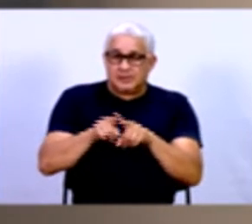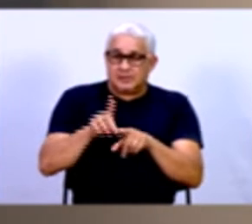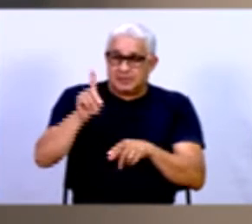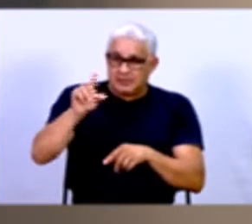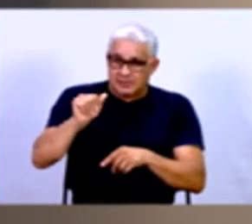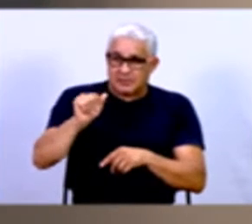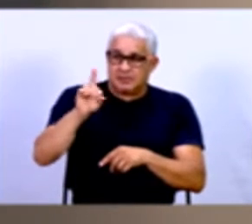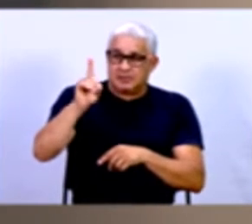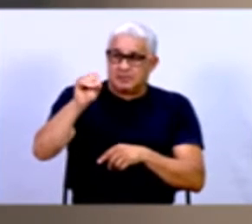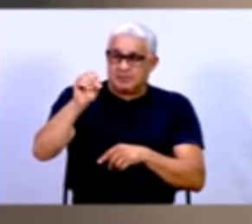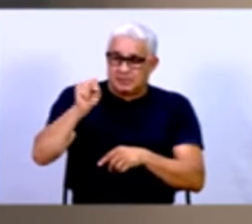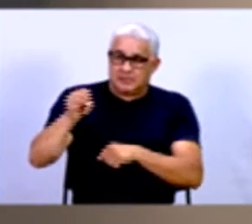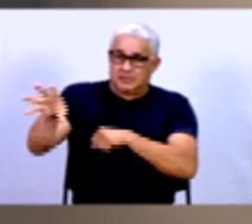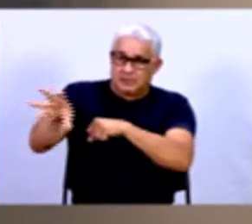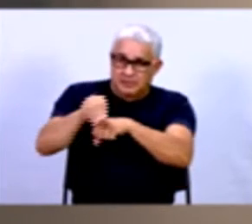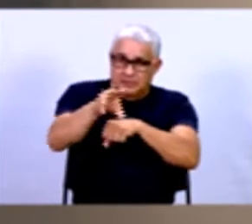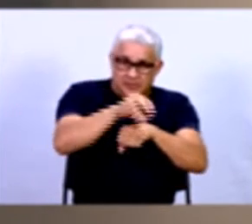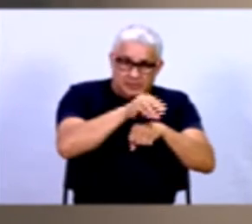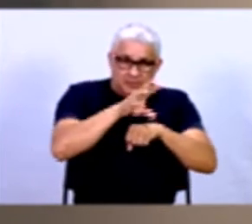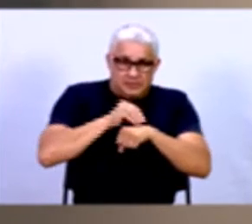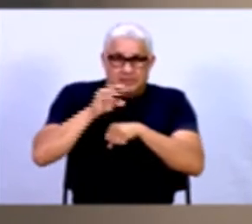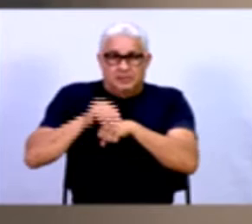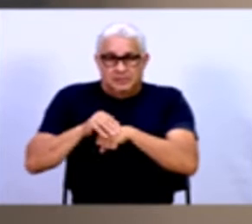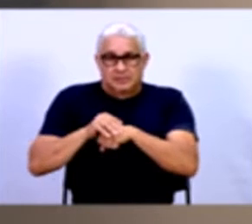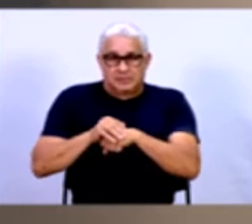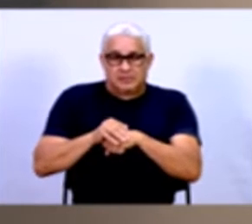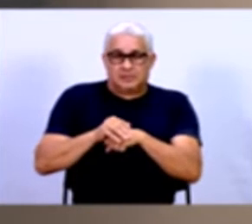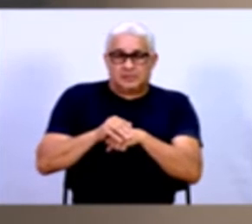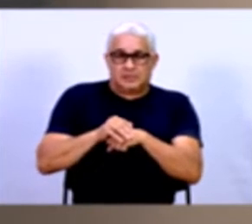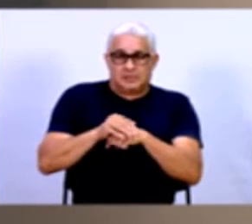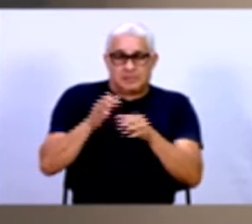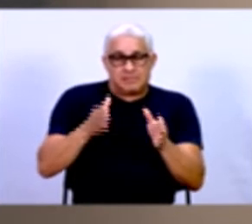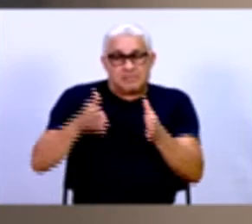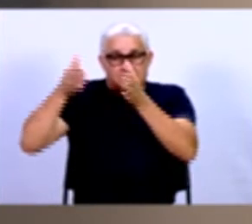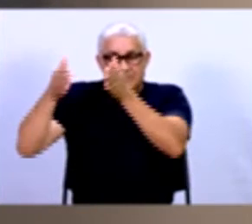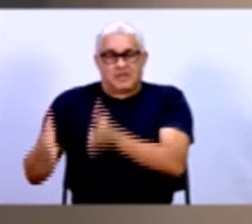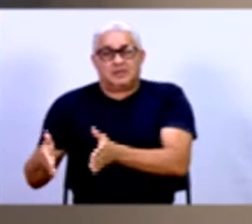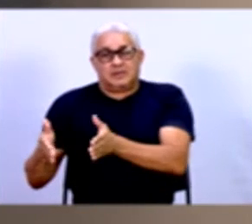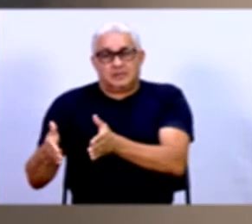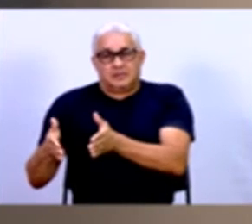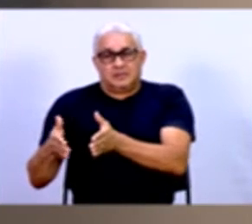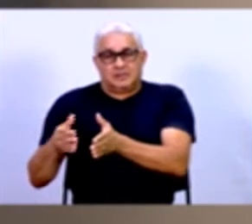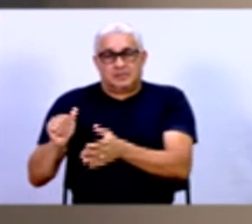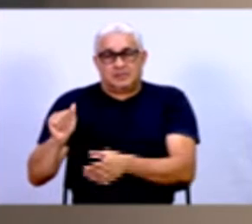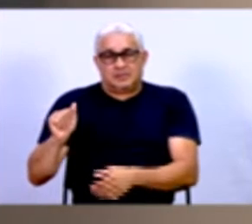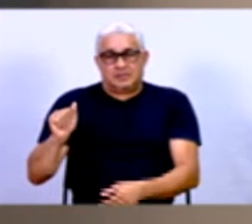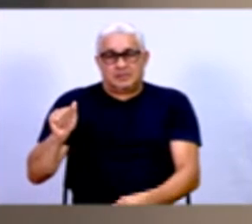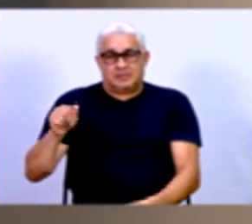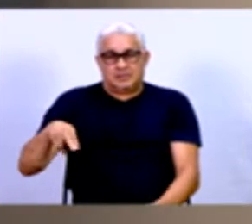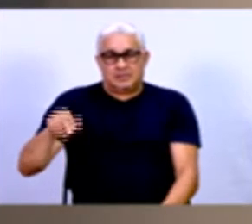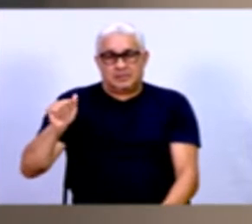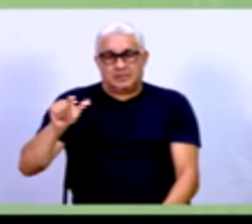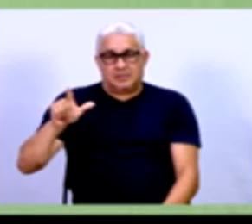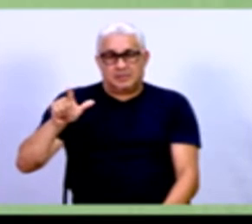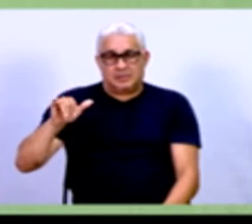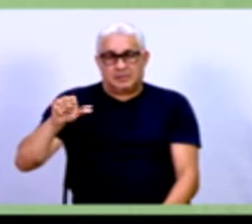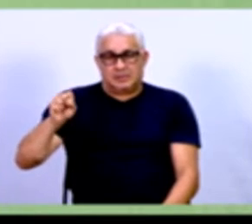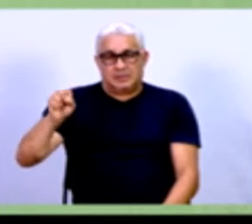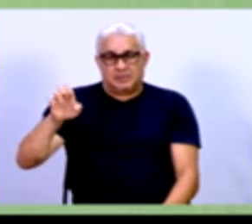dados para a gente poder passar para o próximo passo, que é a análise e interpretação, né?